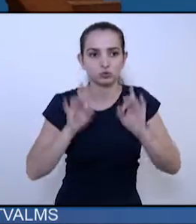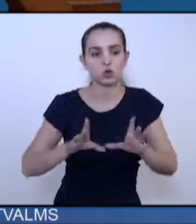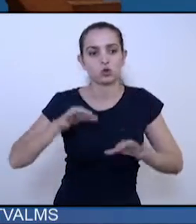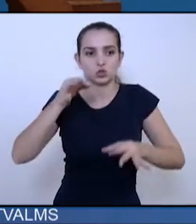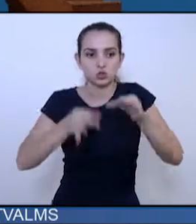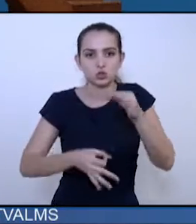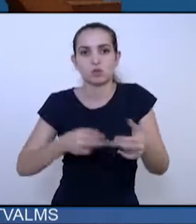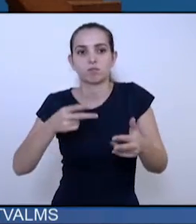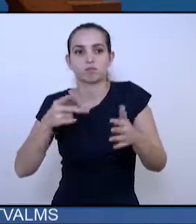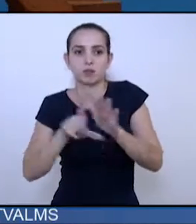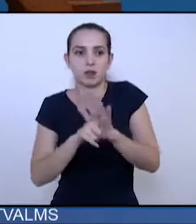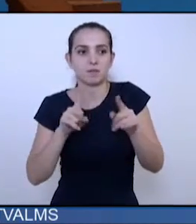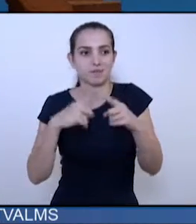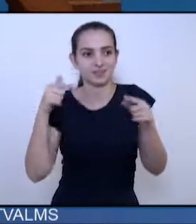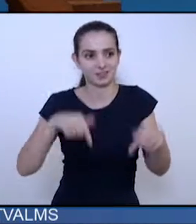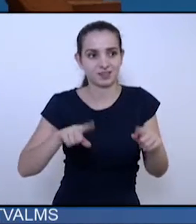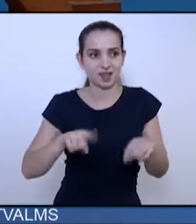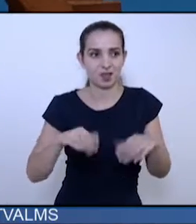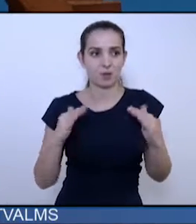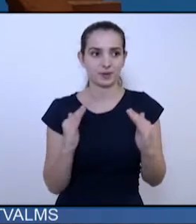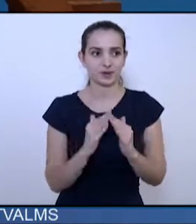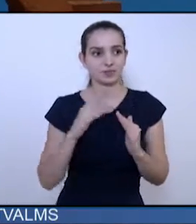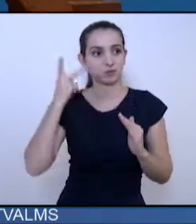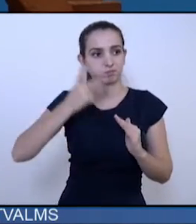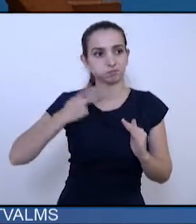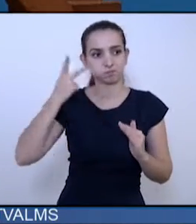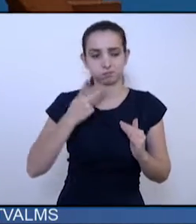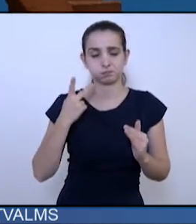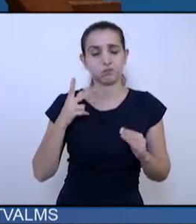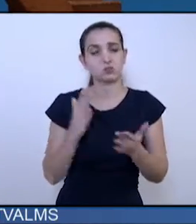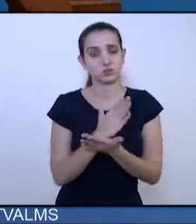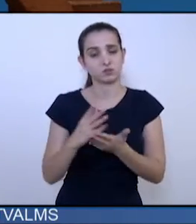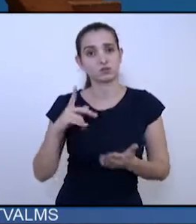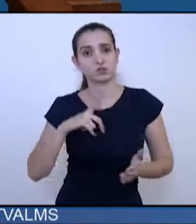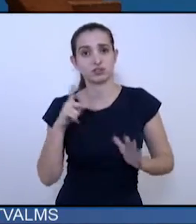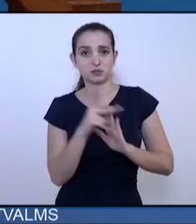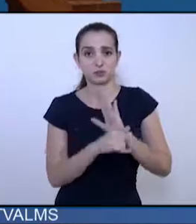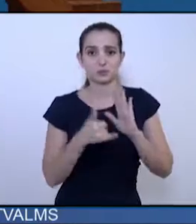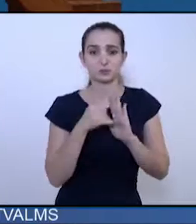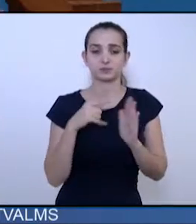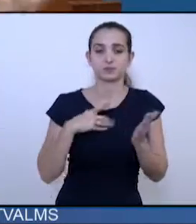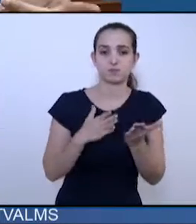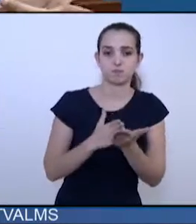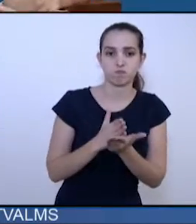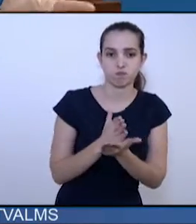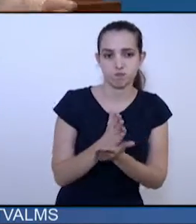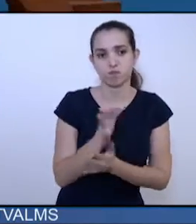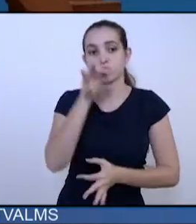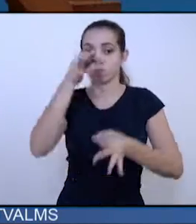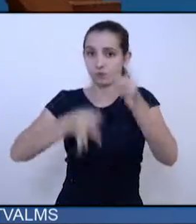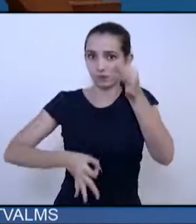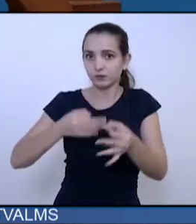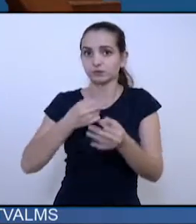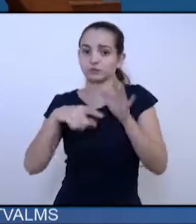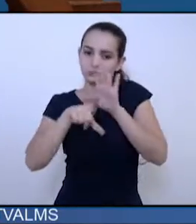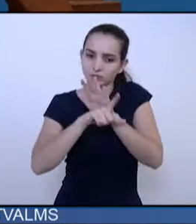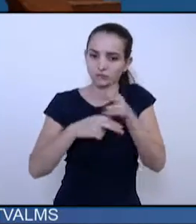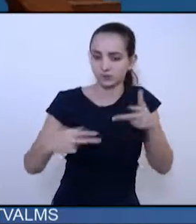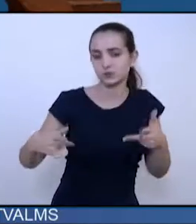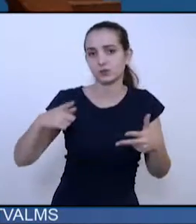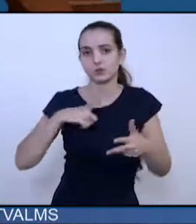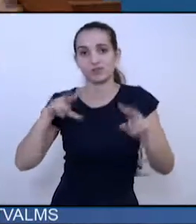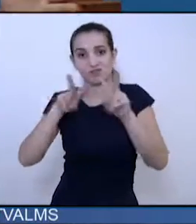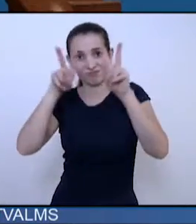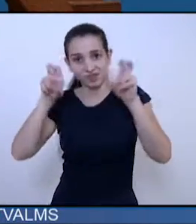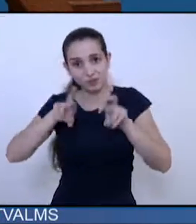casa política. E, às vezes, o projeto, ele busca exatamente o viés político, e aí ele vai esbarrar na questão jurídica,